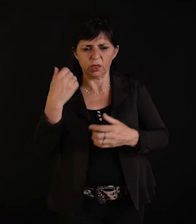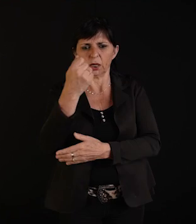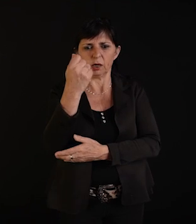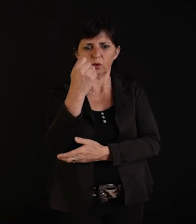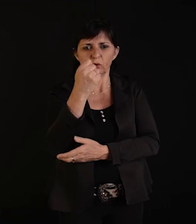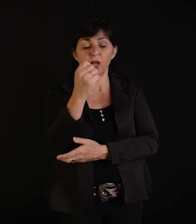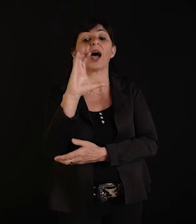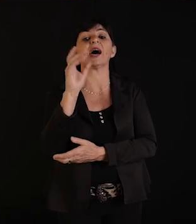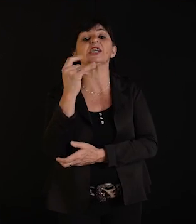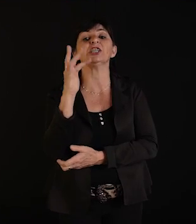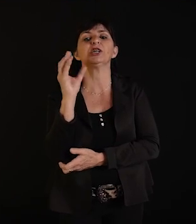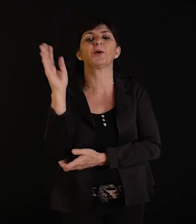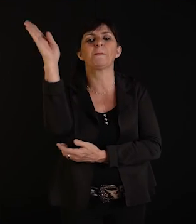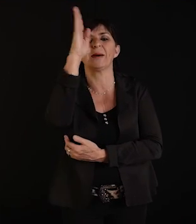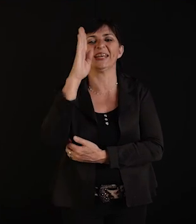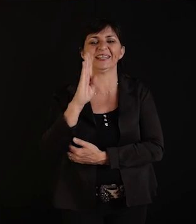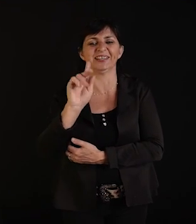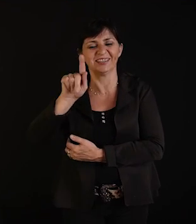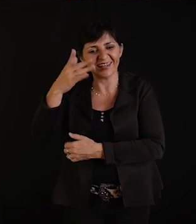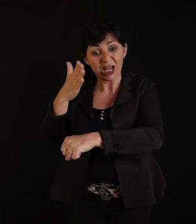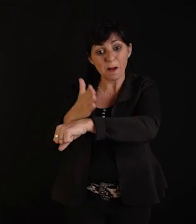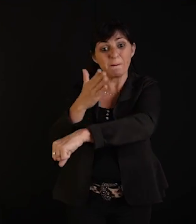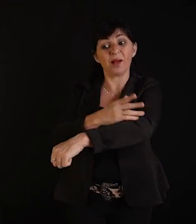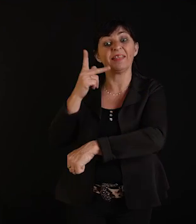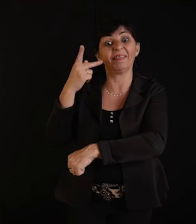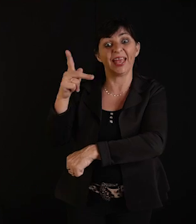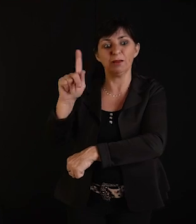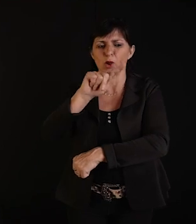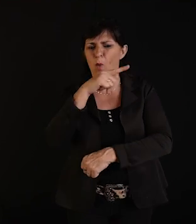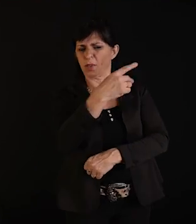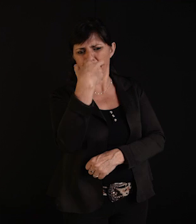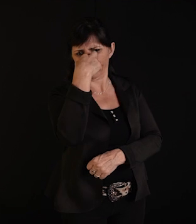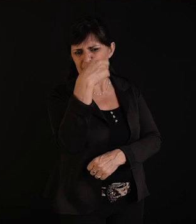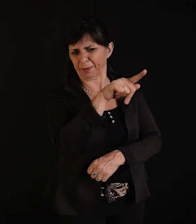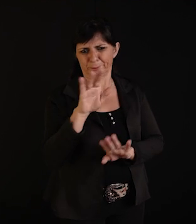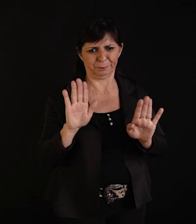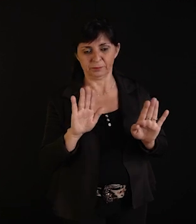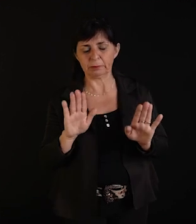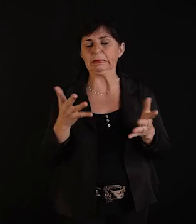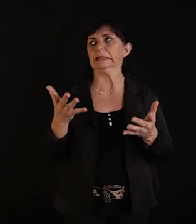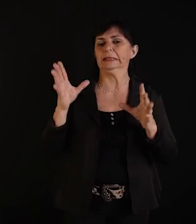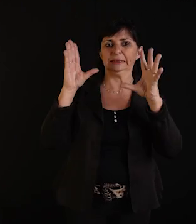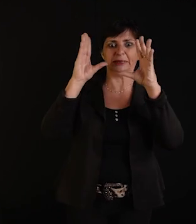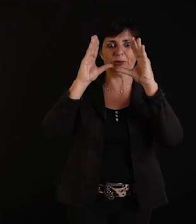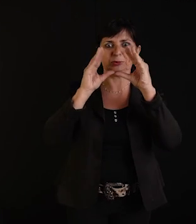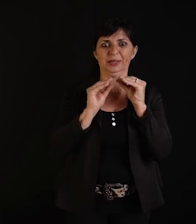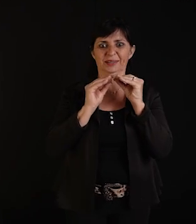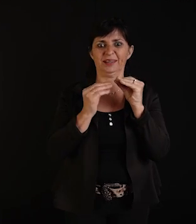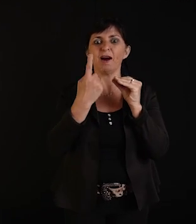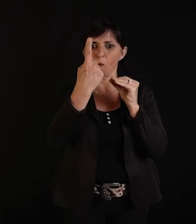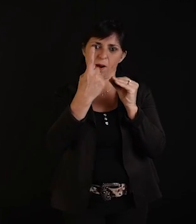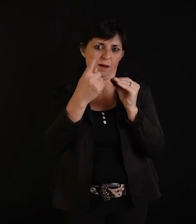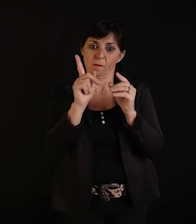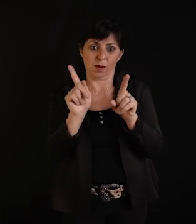foi do Chico Brasil, porque a bota não servia, ficou apertada. A bota foi do Chico Brasil. Aí, cara, e tocar de noite. Era pra tocar uma música